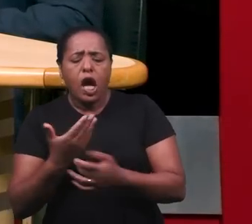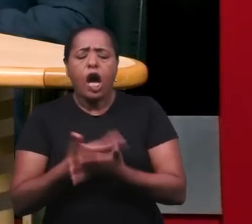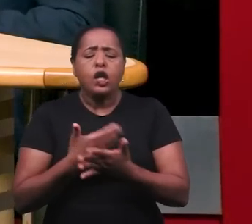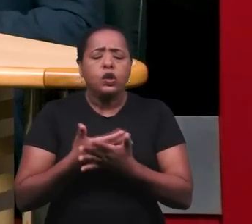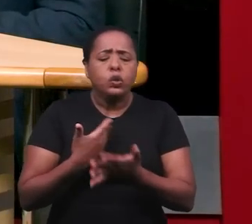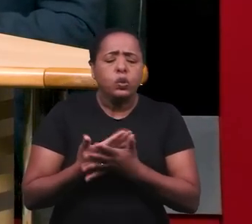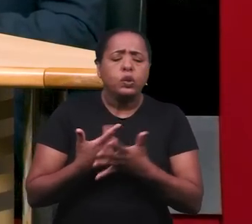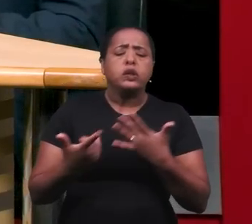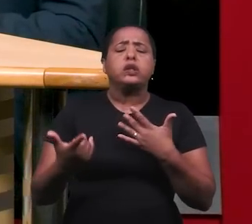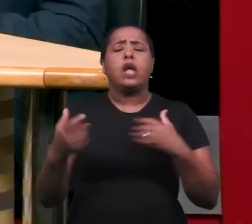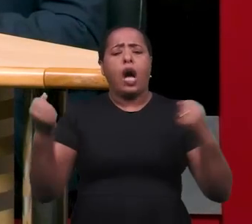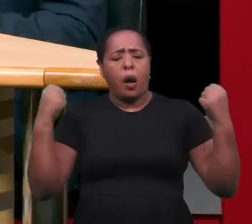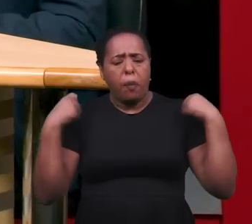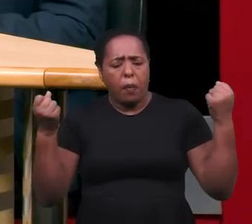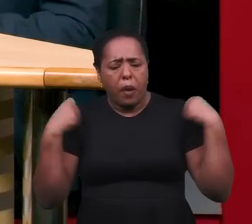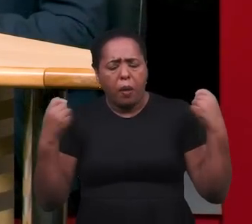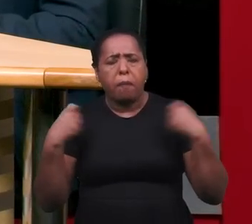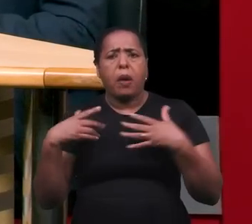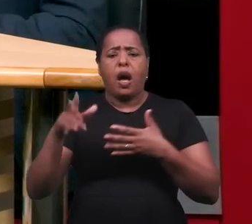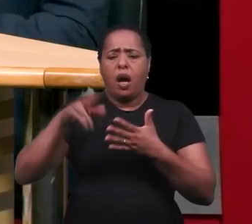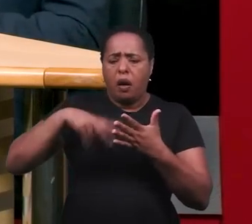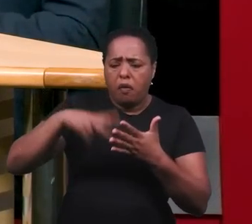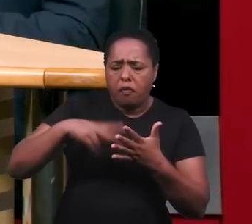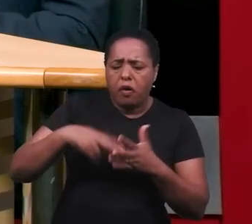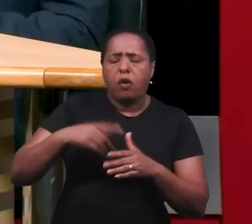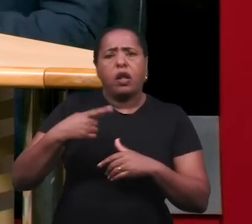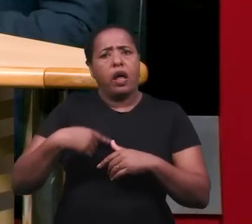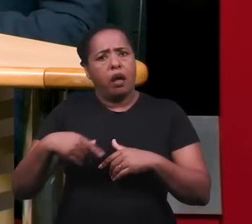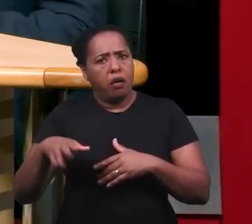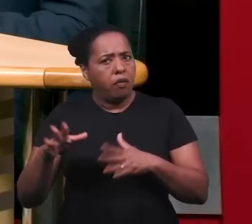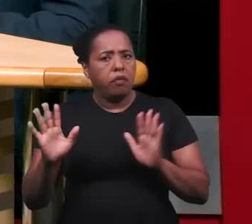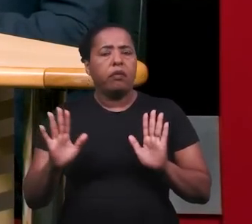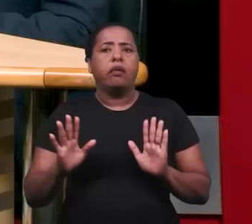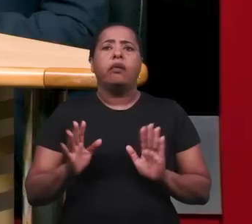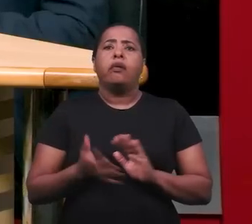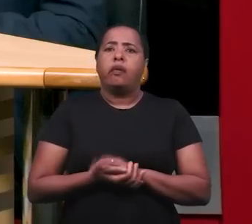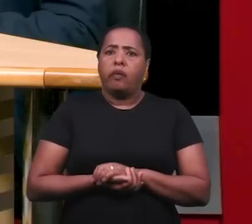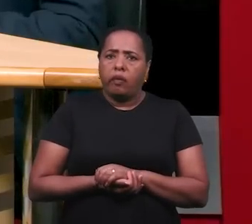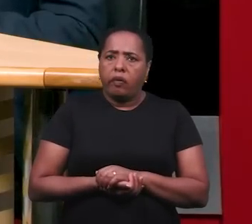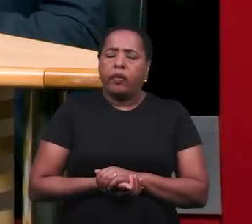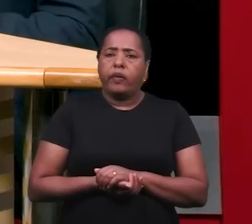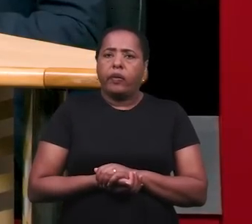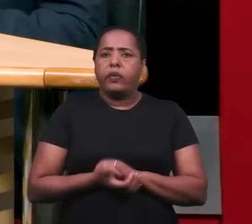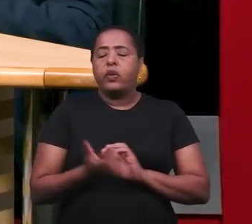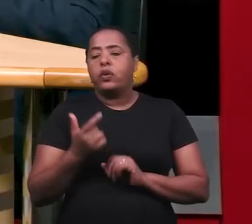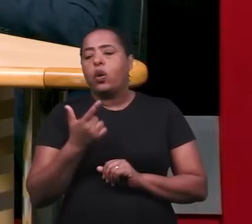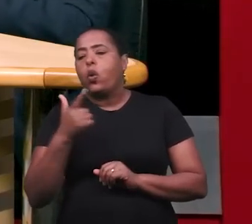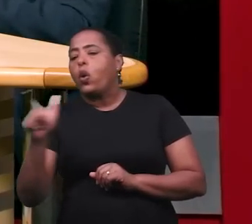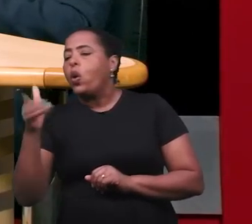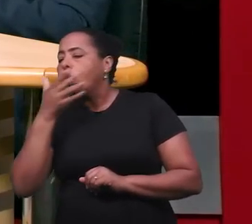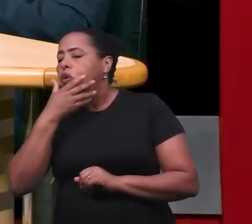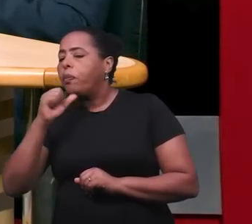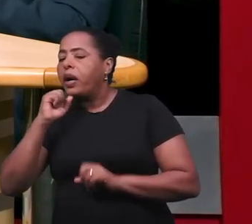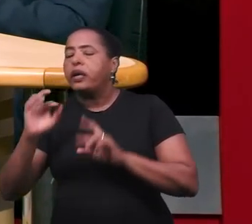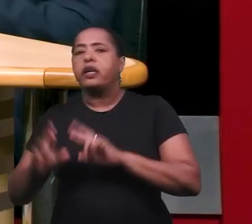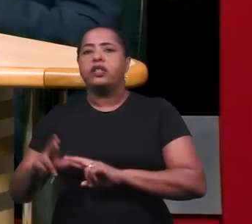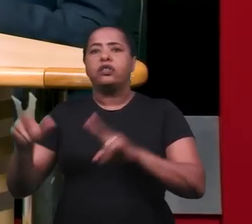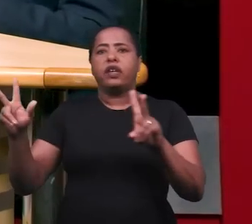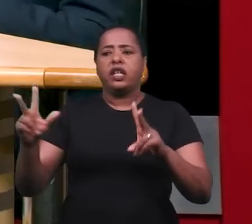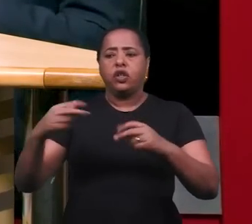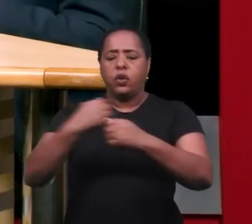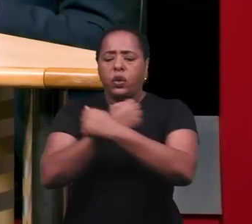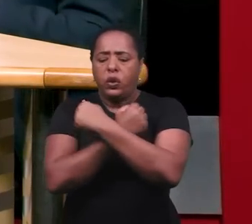não. É tempo de conversar, vamos estudar, vamos fazer exercício, vamos comer direitinho, vamos pegar verdura, né? Como também você pega um